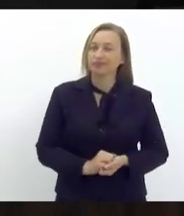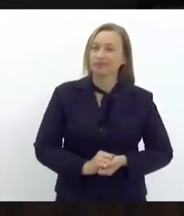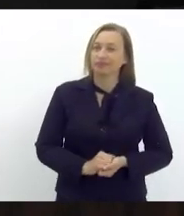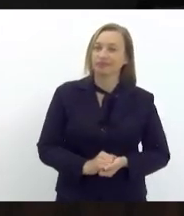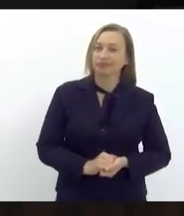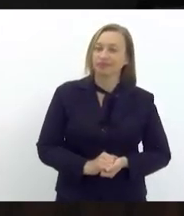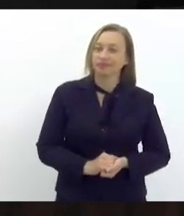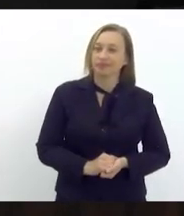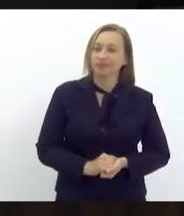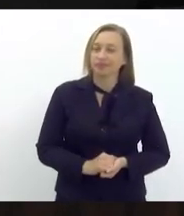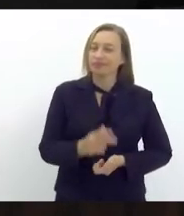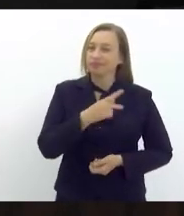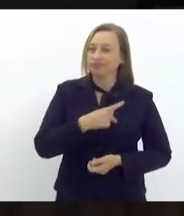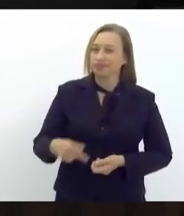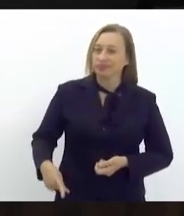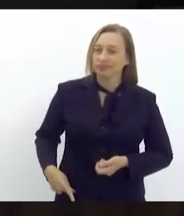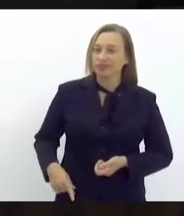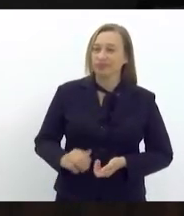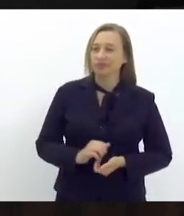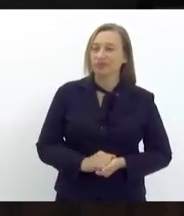a presidência